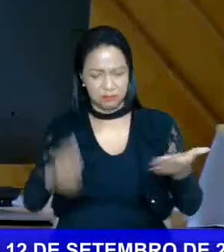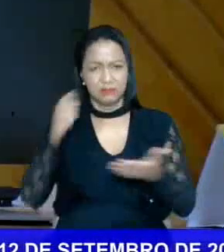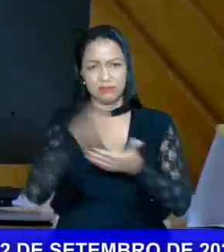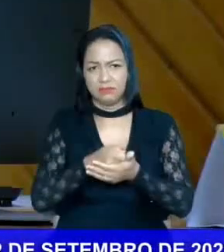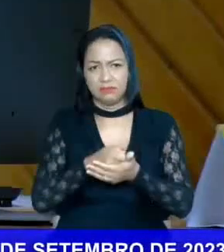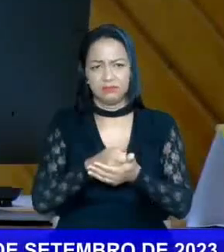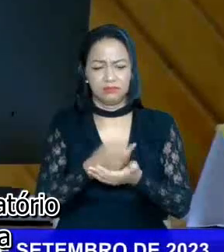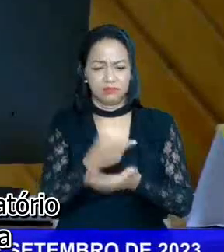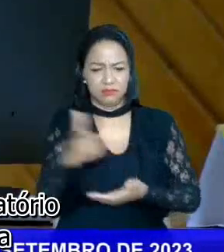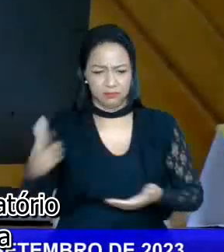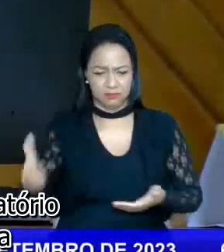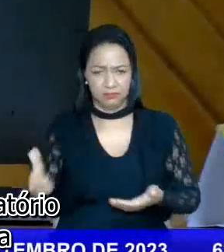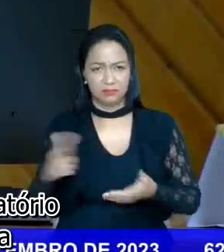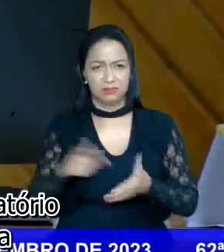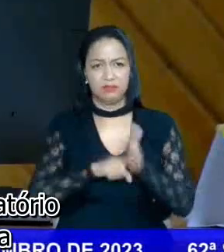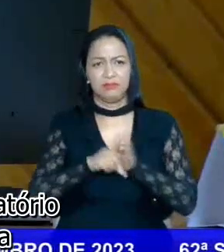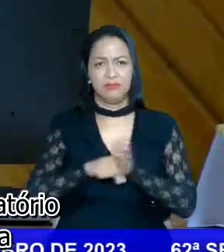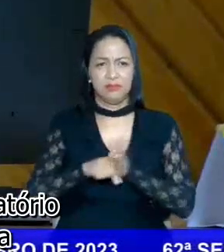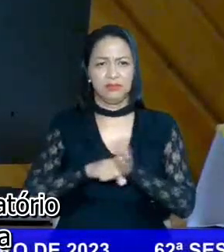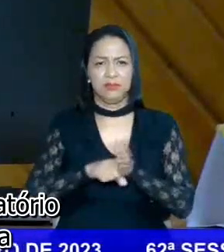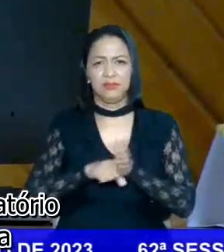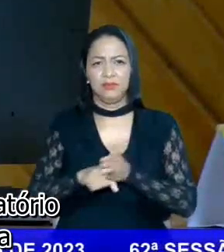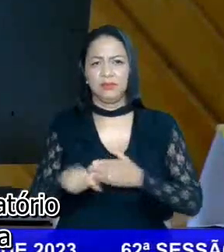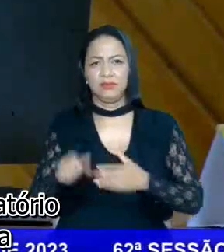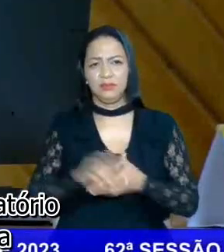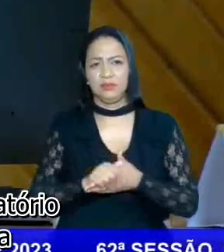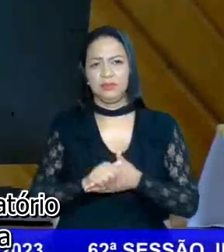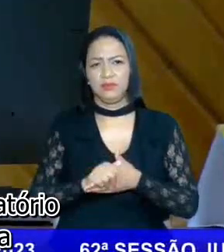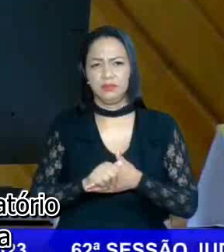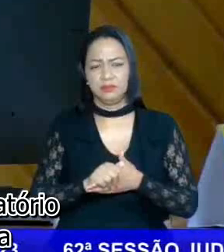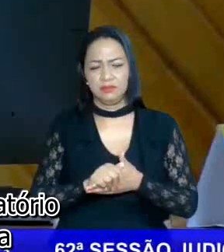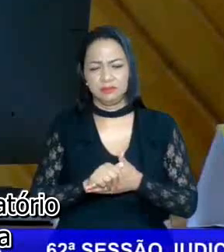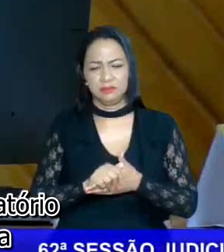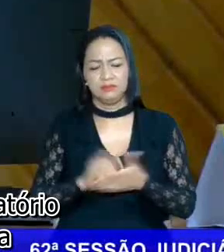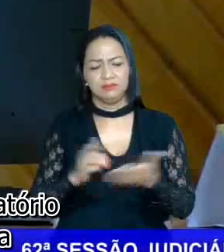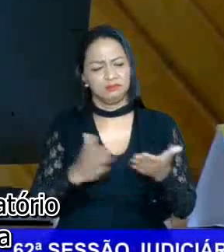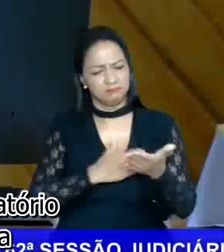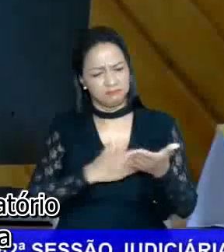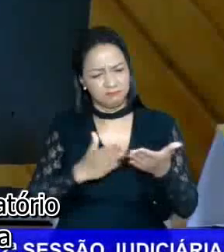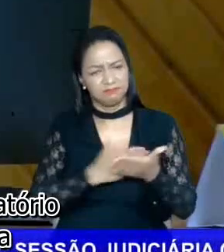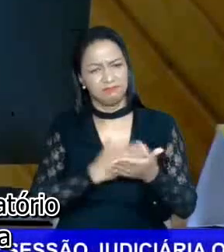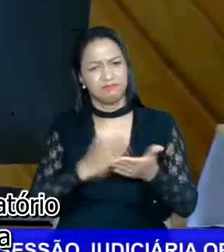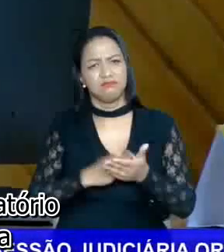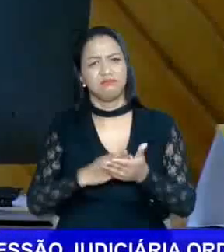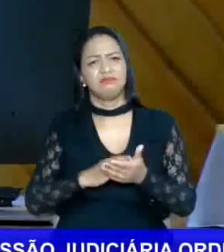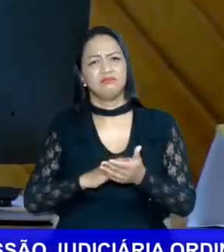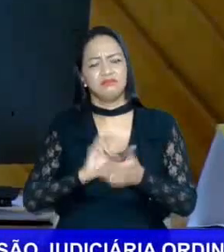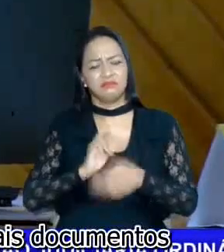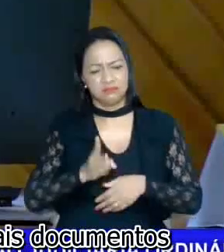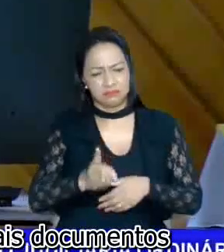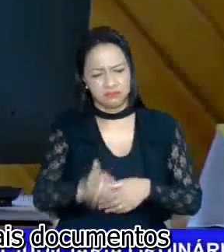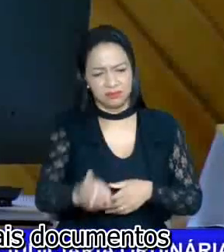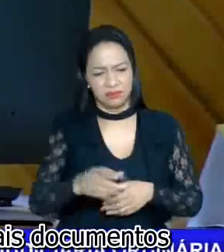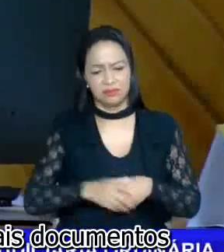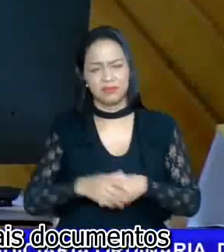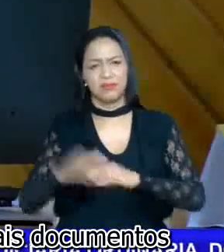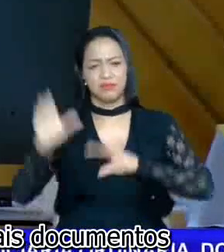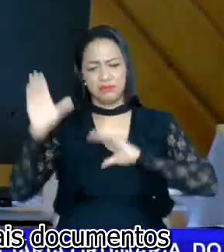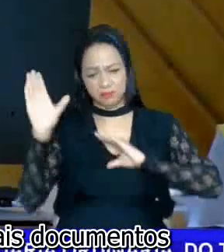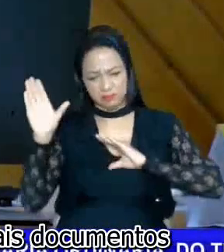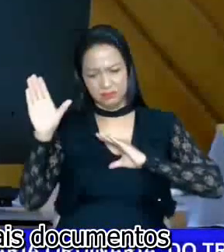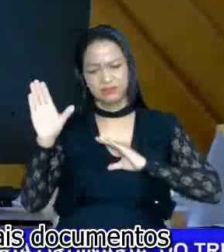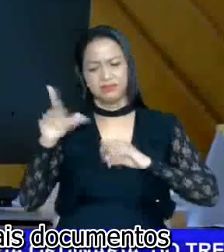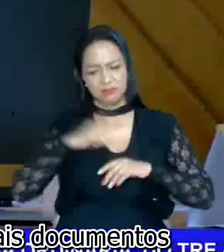gasto. Então, da análise que foi feita do caderno probatório, verifica-se que, mesmo em sede retificadora, o interessado, embora ele